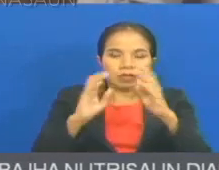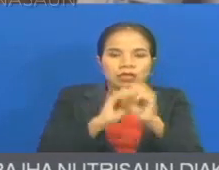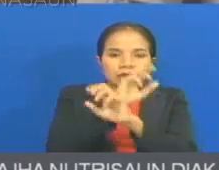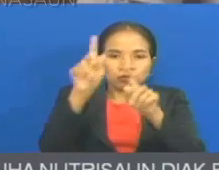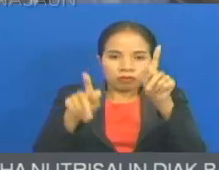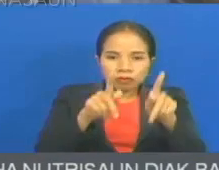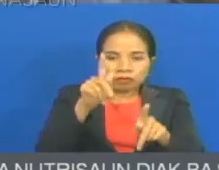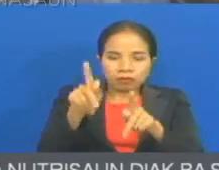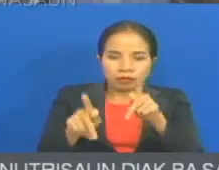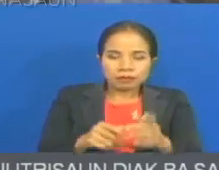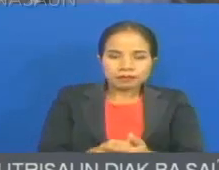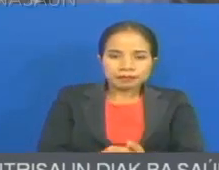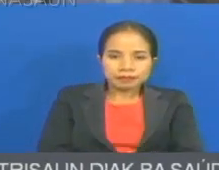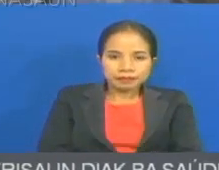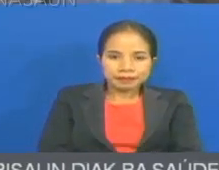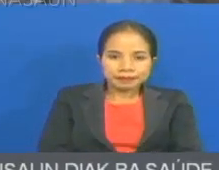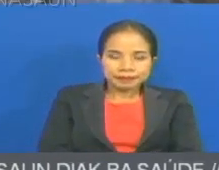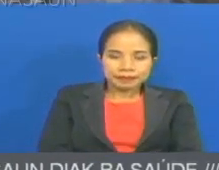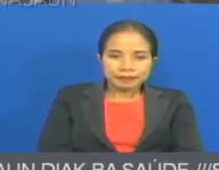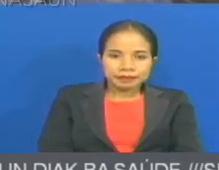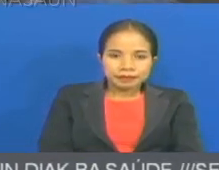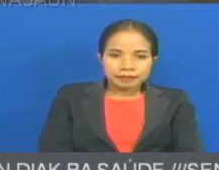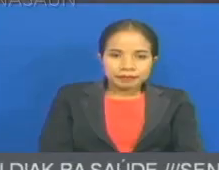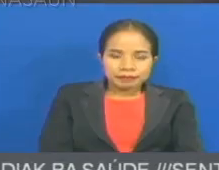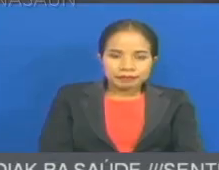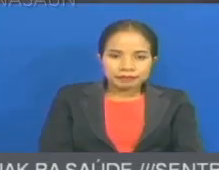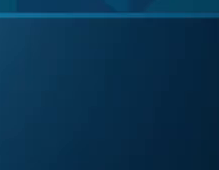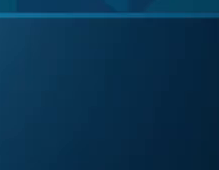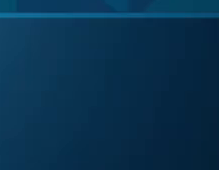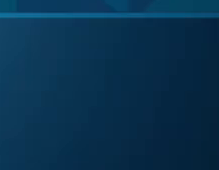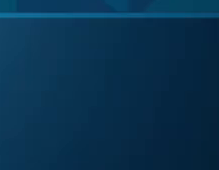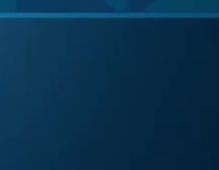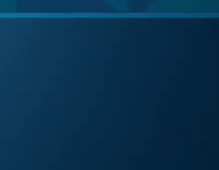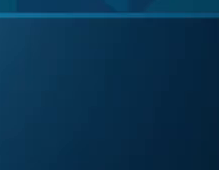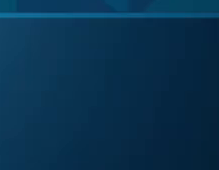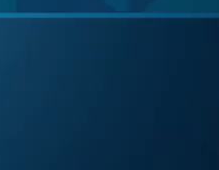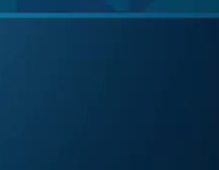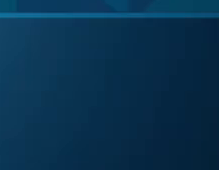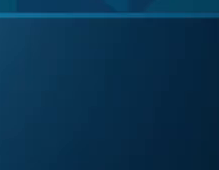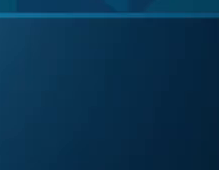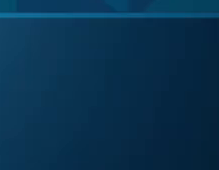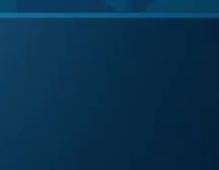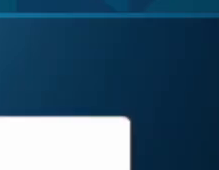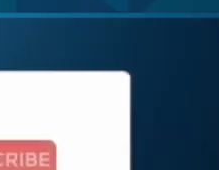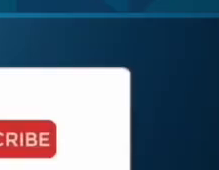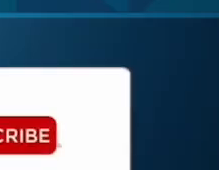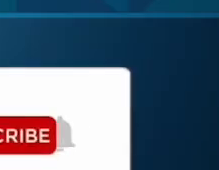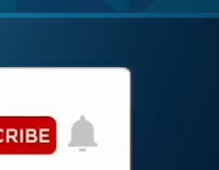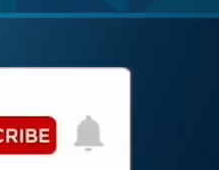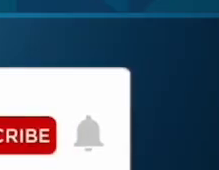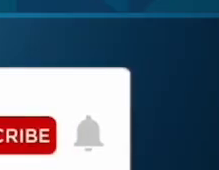povo. Albito Alves, Lídia Martins, RTTL. Atu retang informação factuais